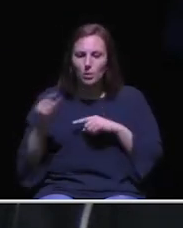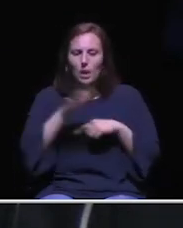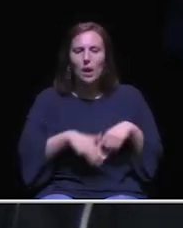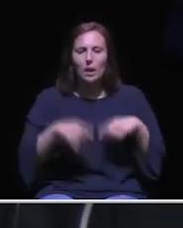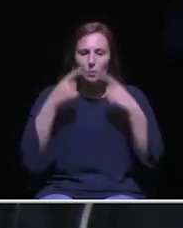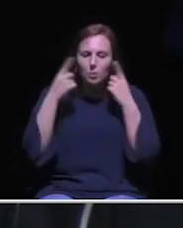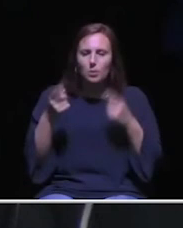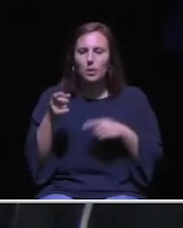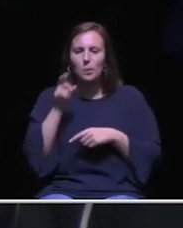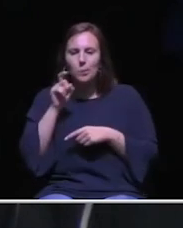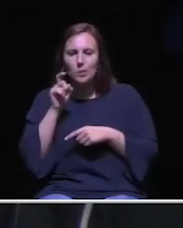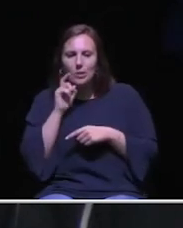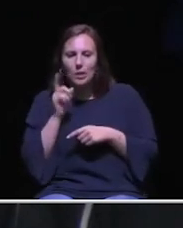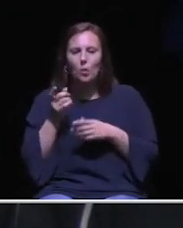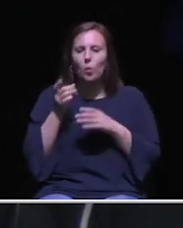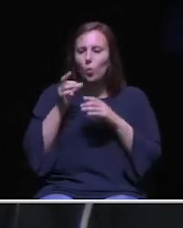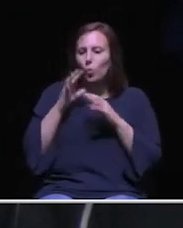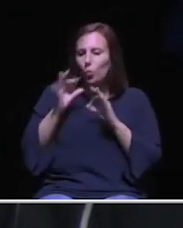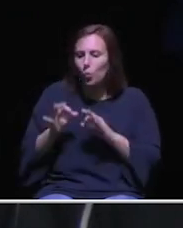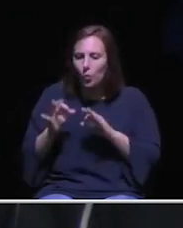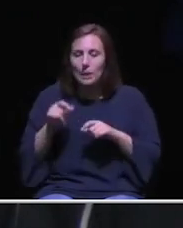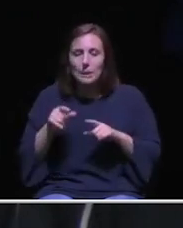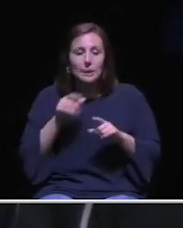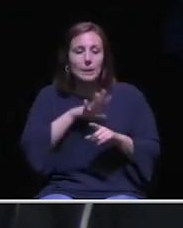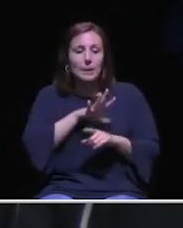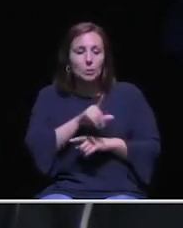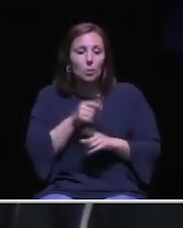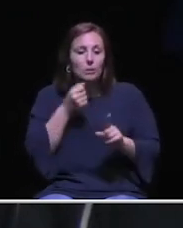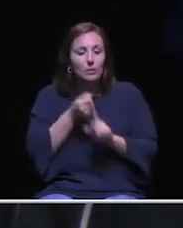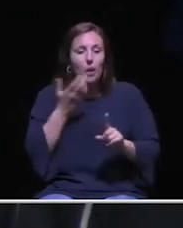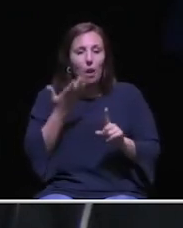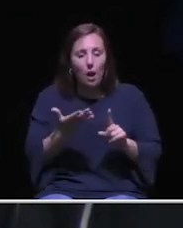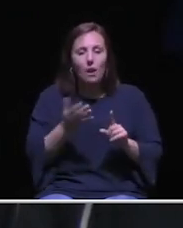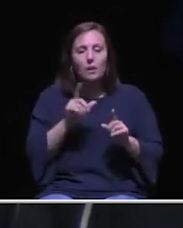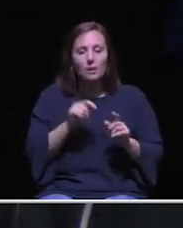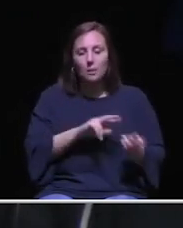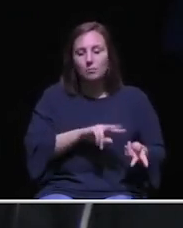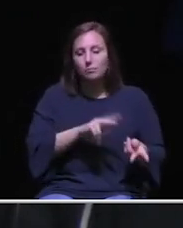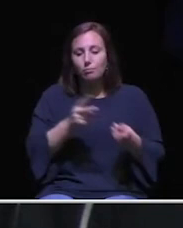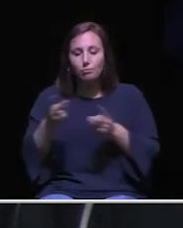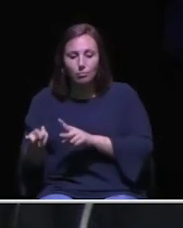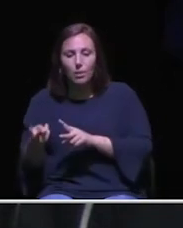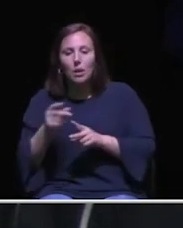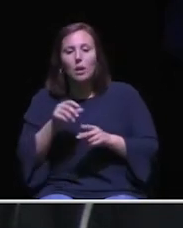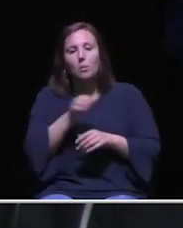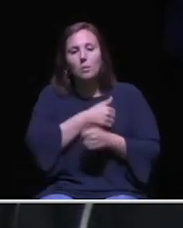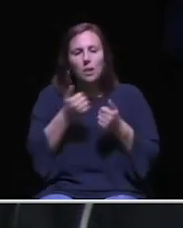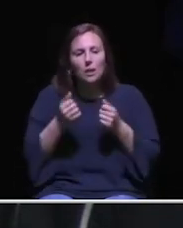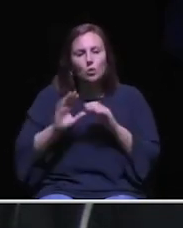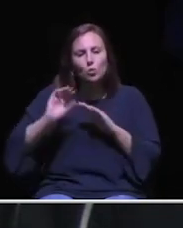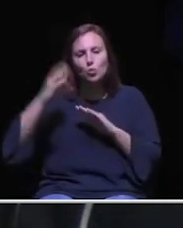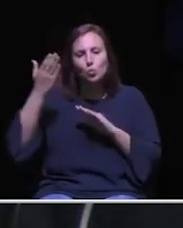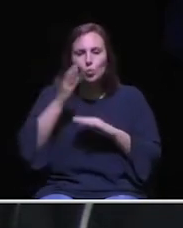e de preservação, Lisboa tem este desafio e esta responsabilidade, assegurar a transição para uma cidade mais justa e aberta, apostada em garantir